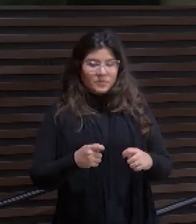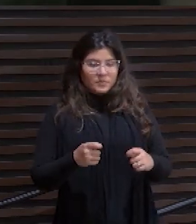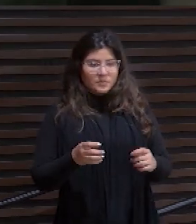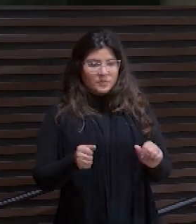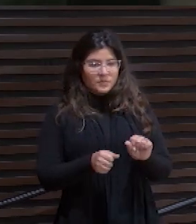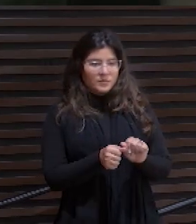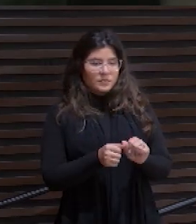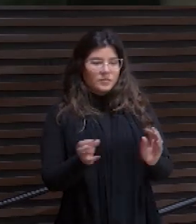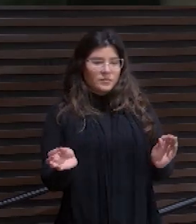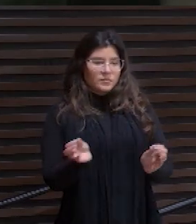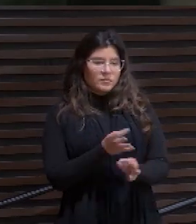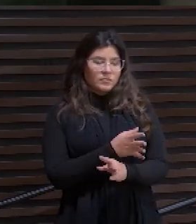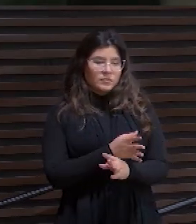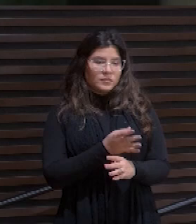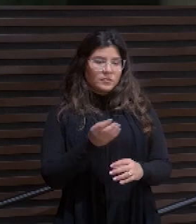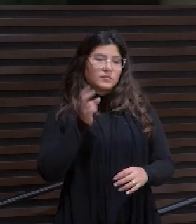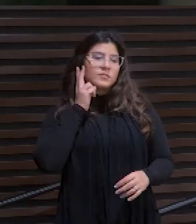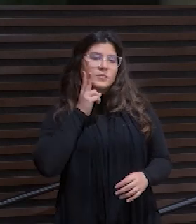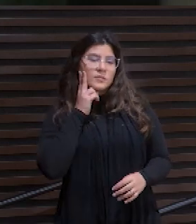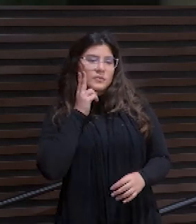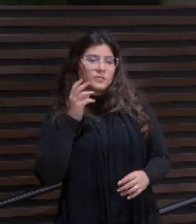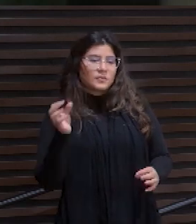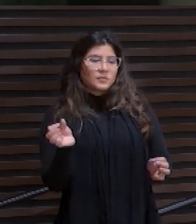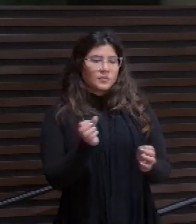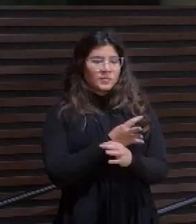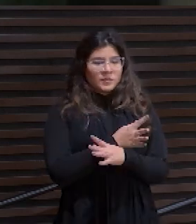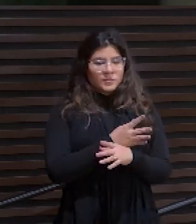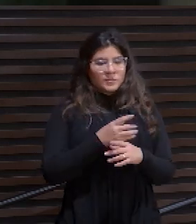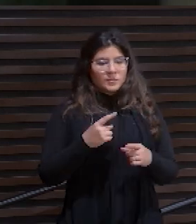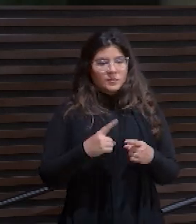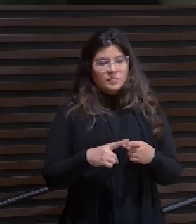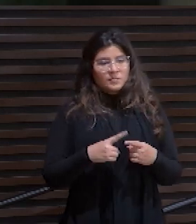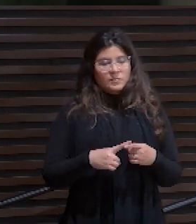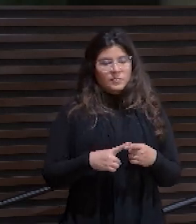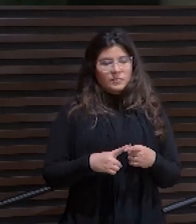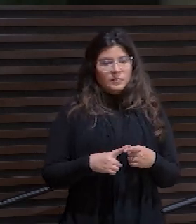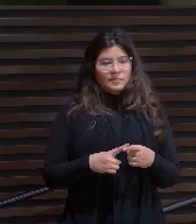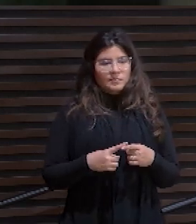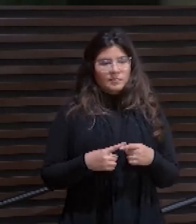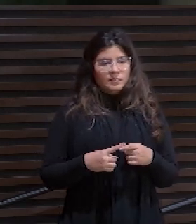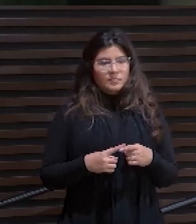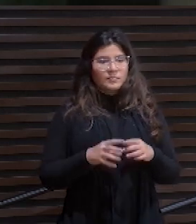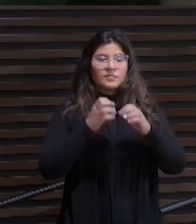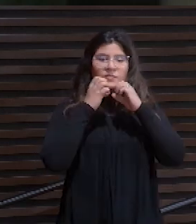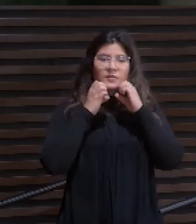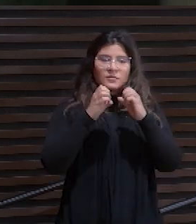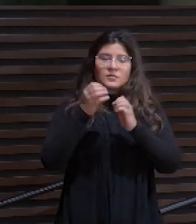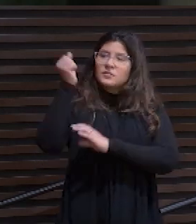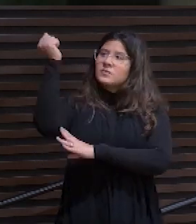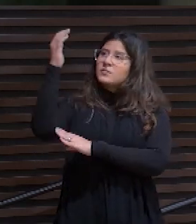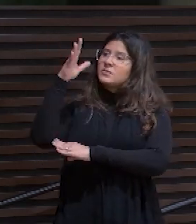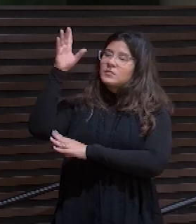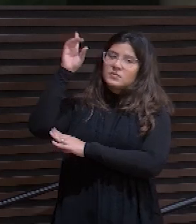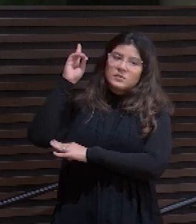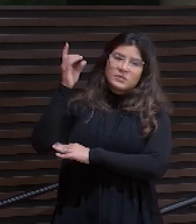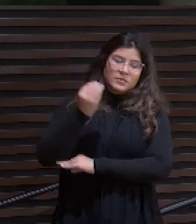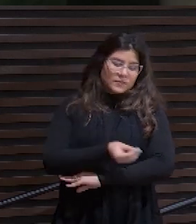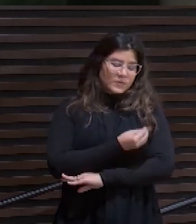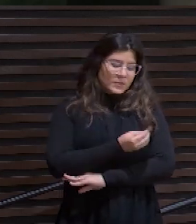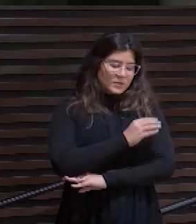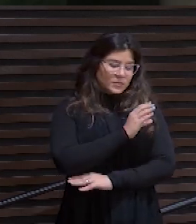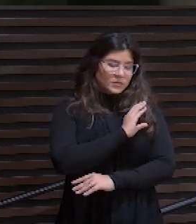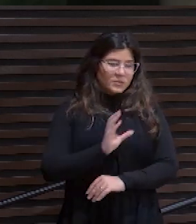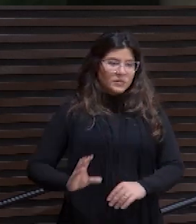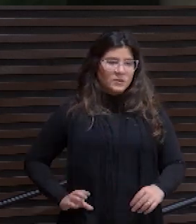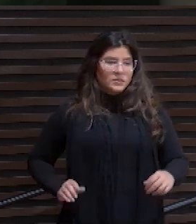novos. E o vinho novo, ele está no singular, porque o vinho novo aqui é o Evangelho da graça de Deus. É a vida de Cristo. Esse é